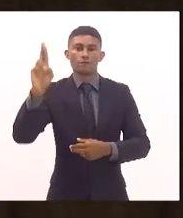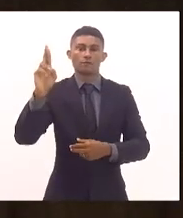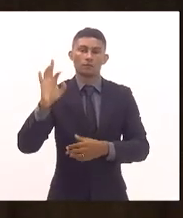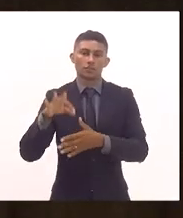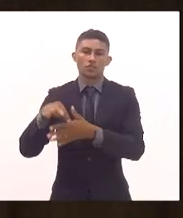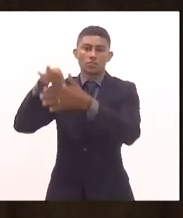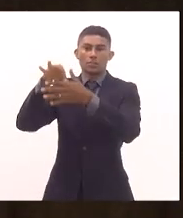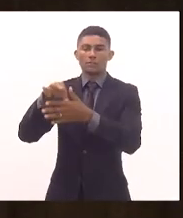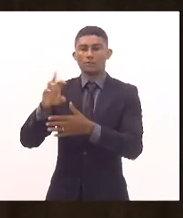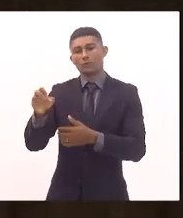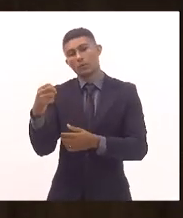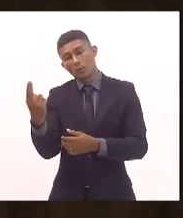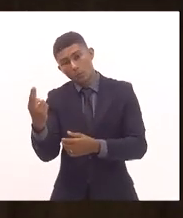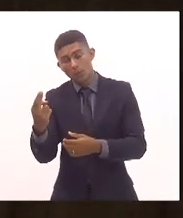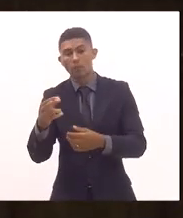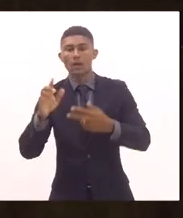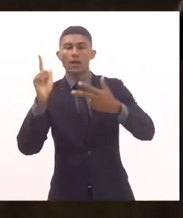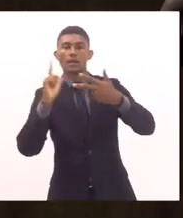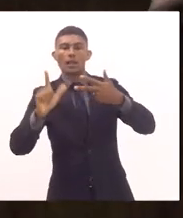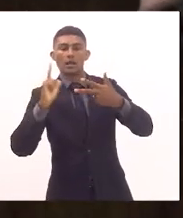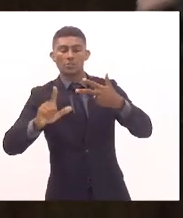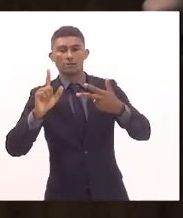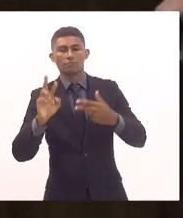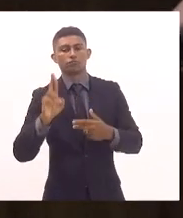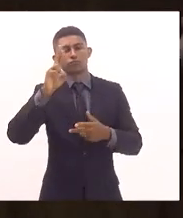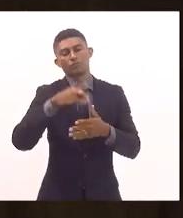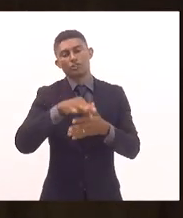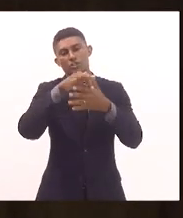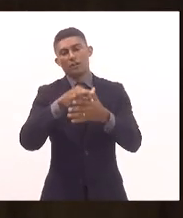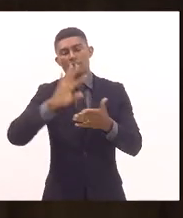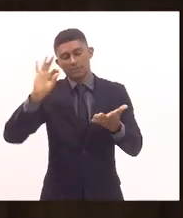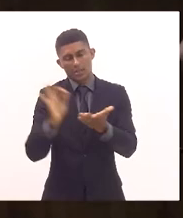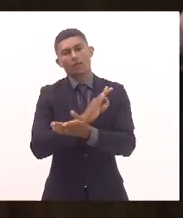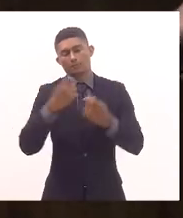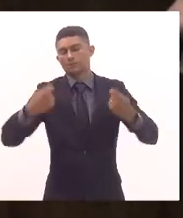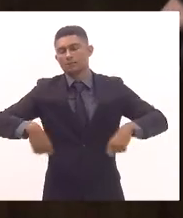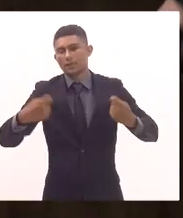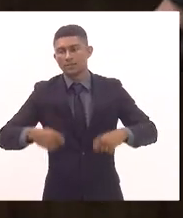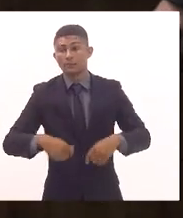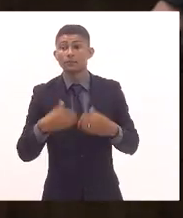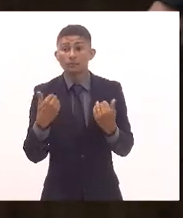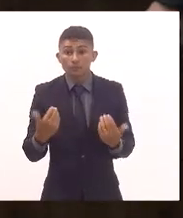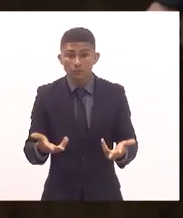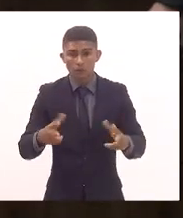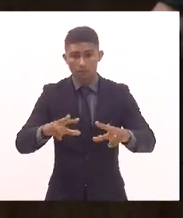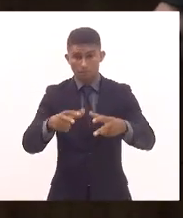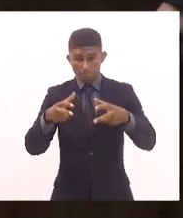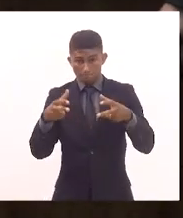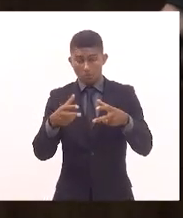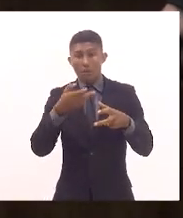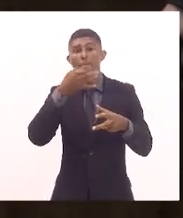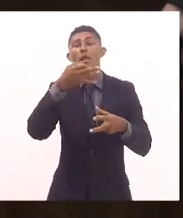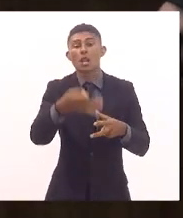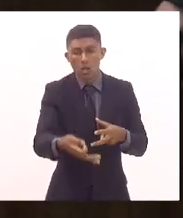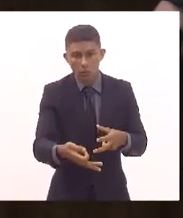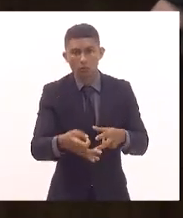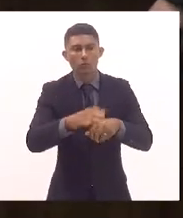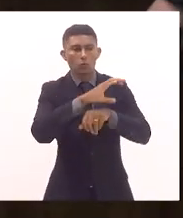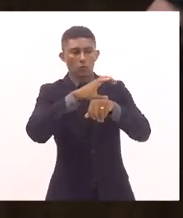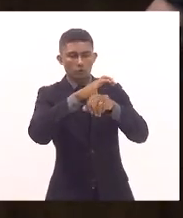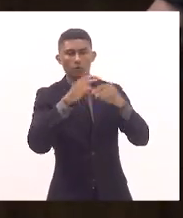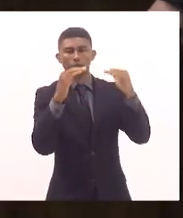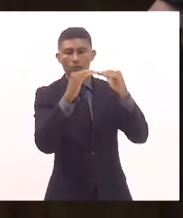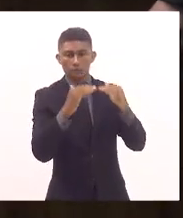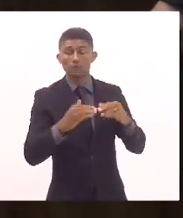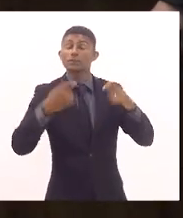pelo chefe do legislativo. Então, para merecer o parecer da constitucionalidade, tem que republicar